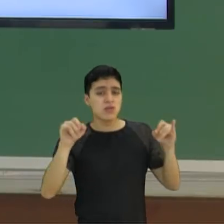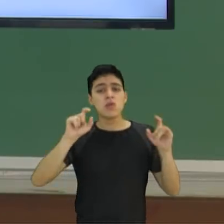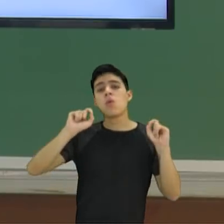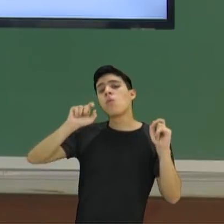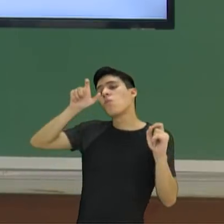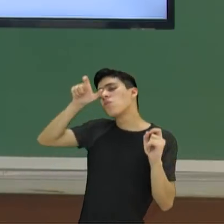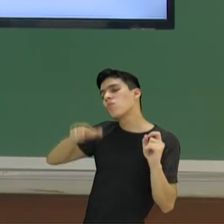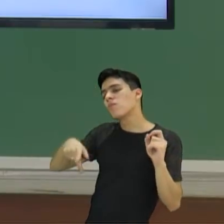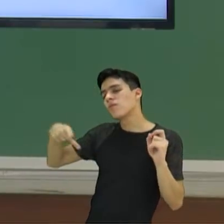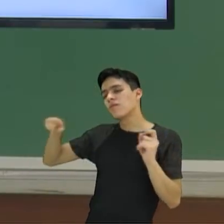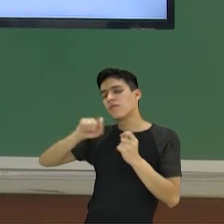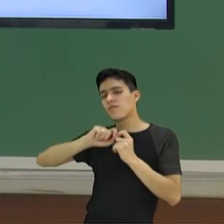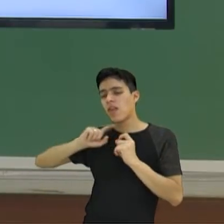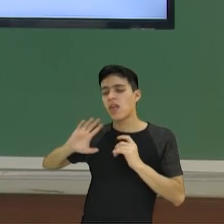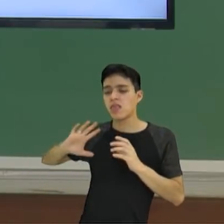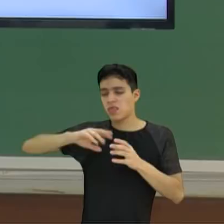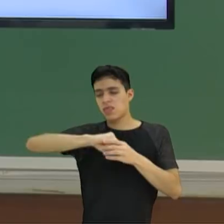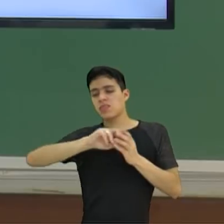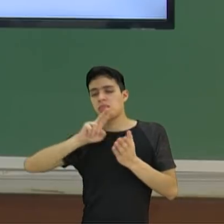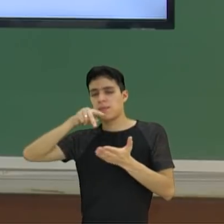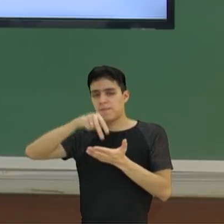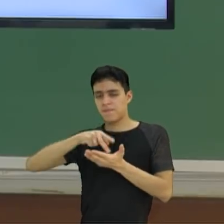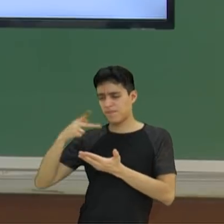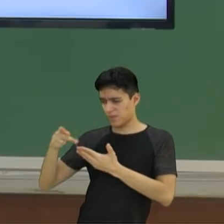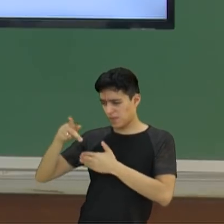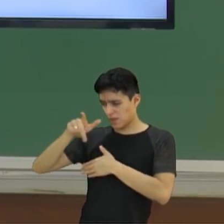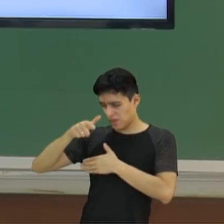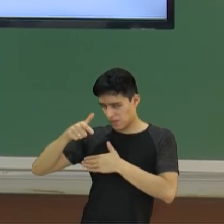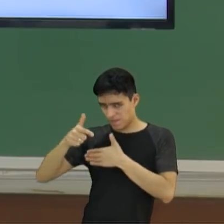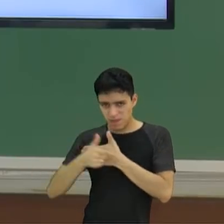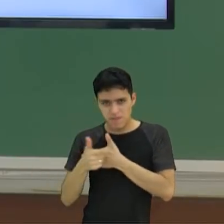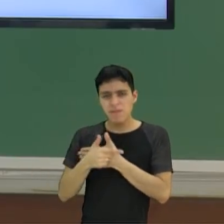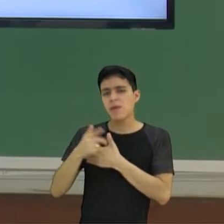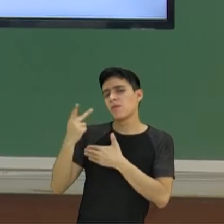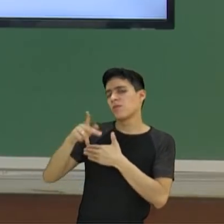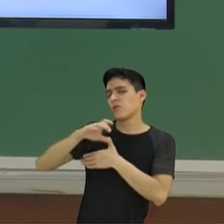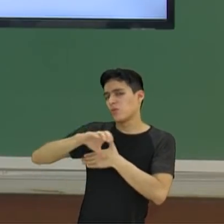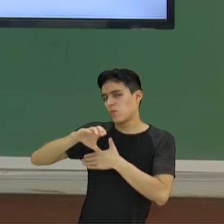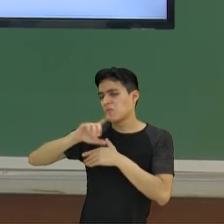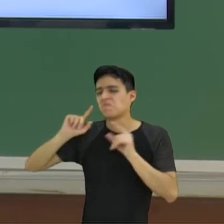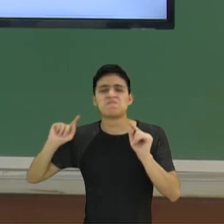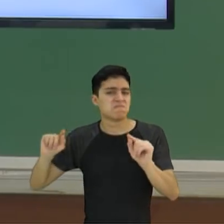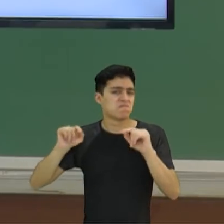está trabalhando com seus alunos, esse trabalho, esse curso escolar.